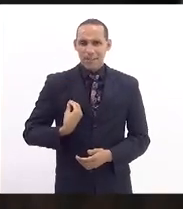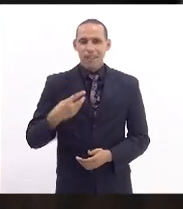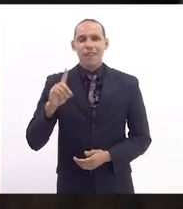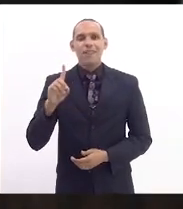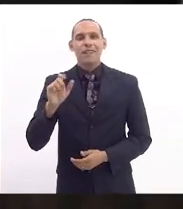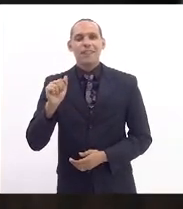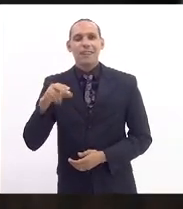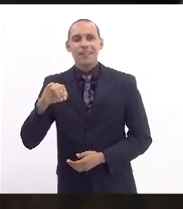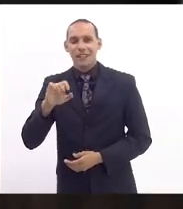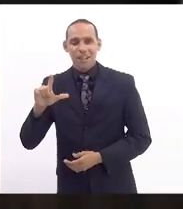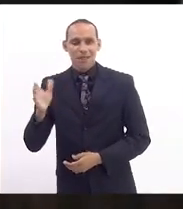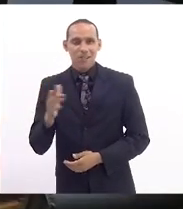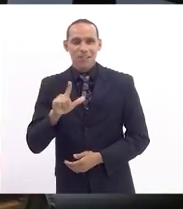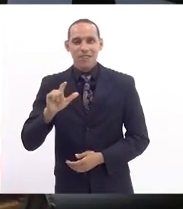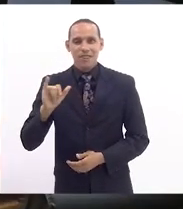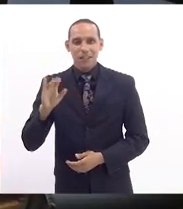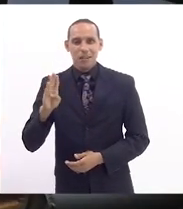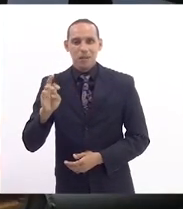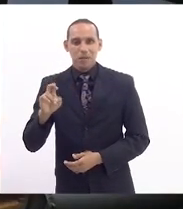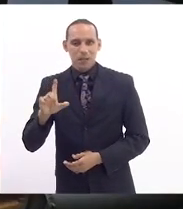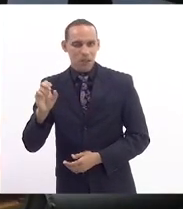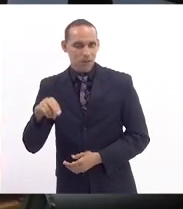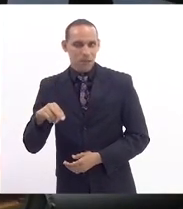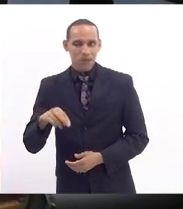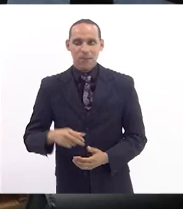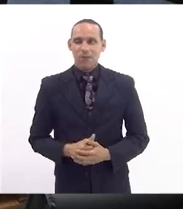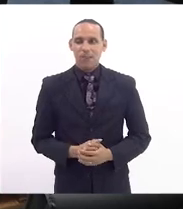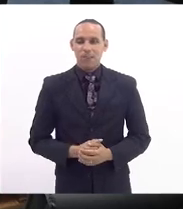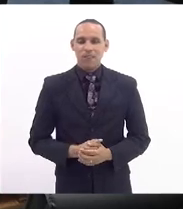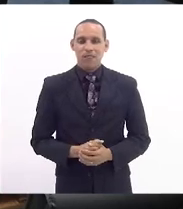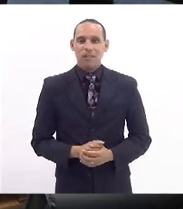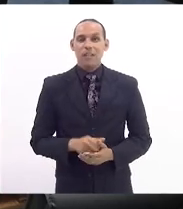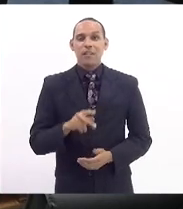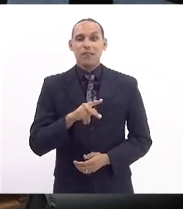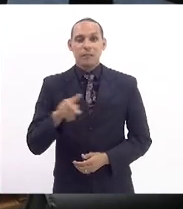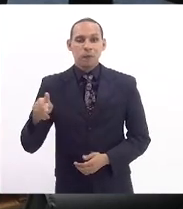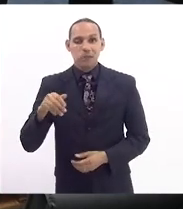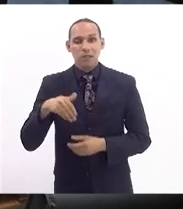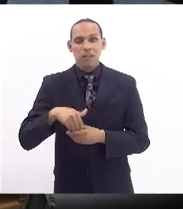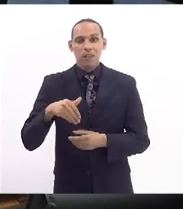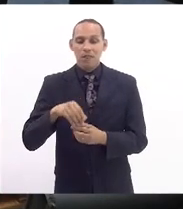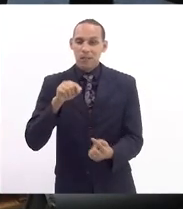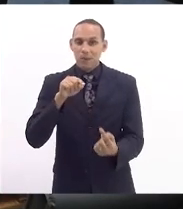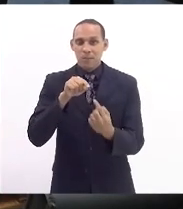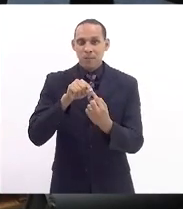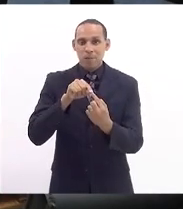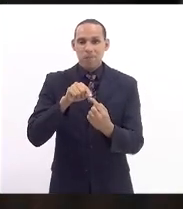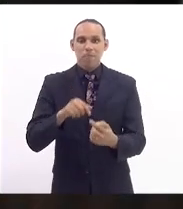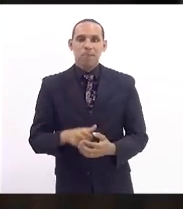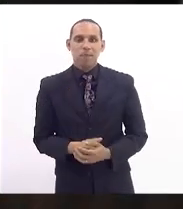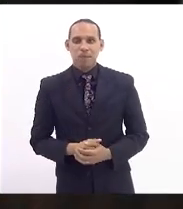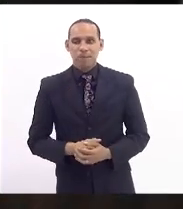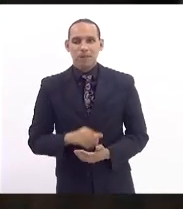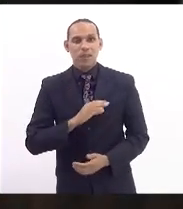danniel librelon que é medo seu presidente voto favorável